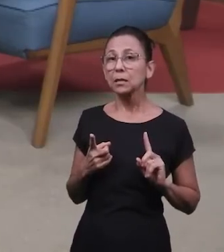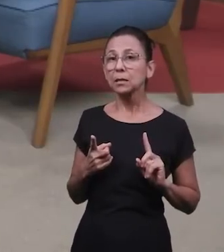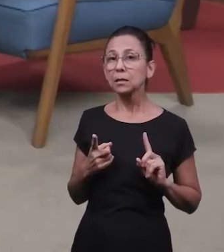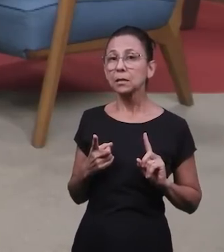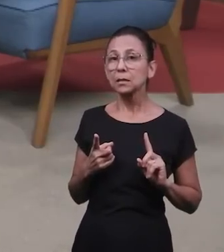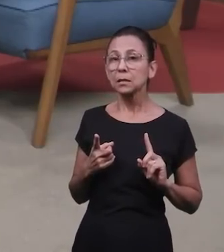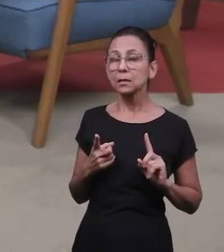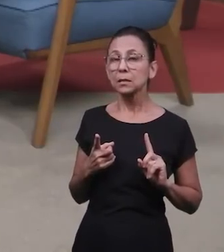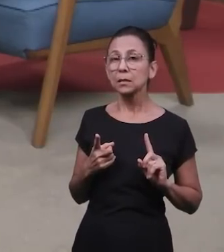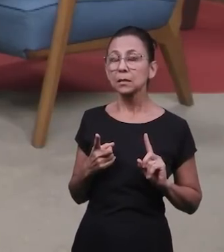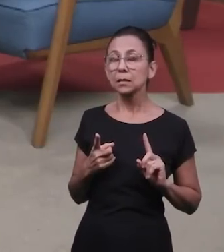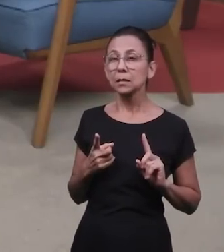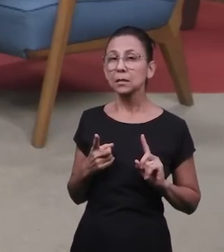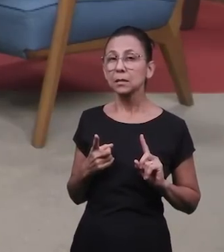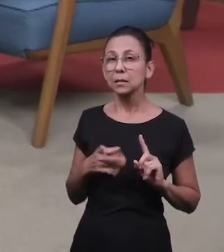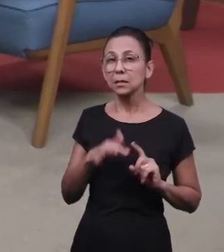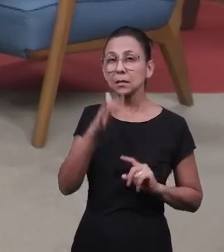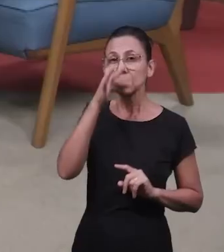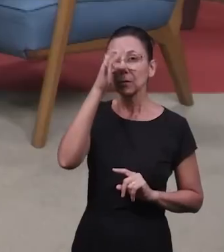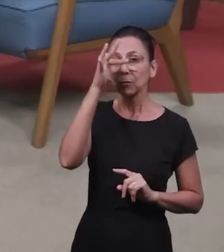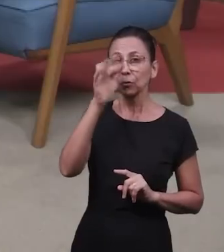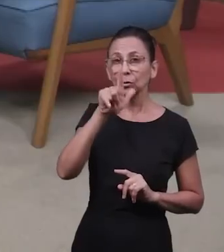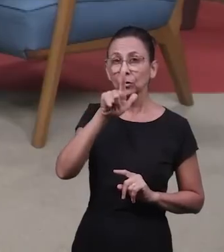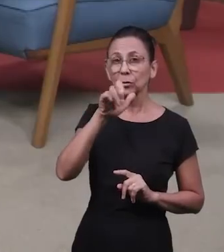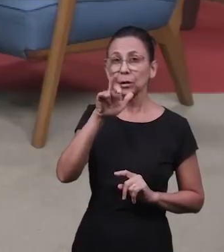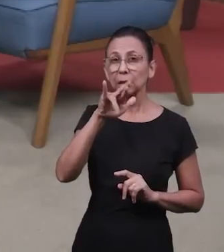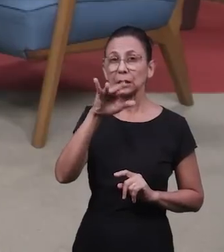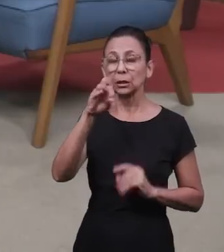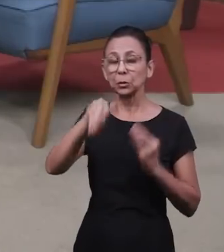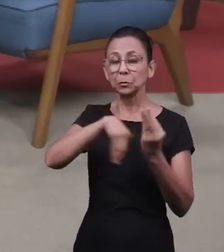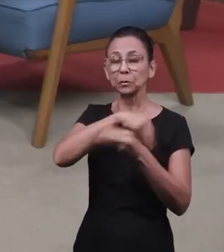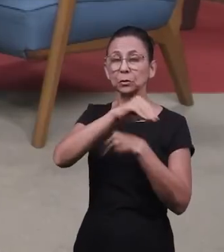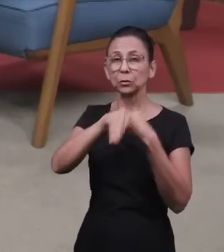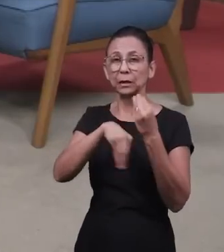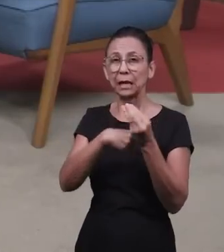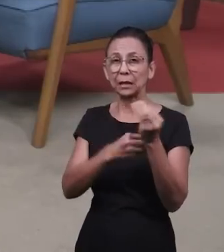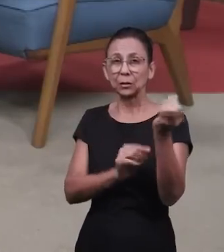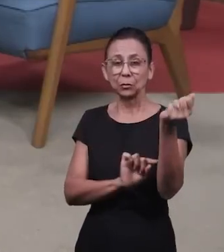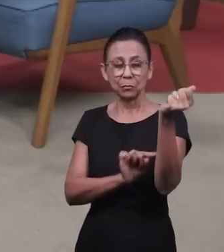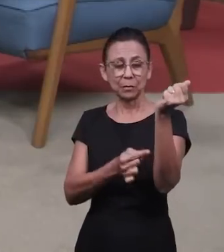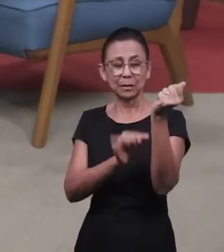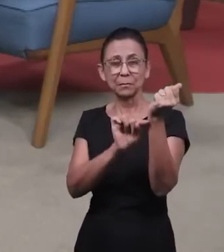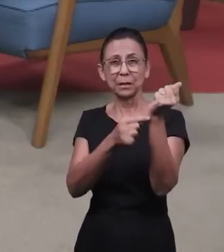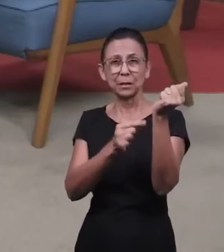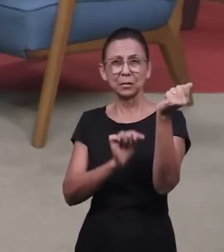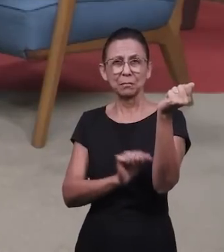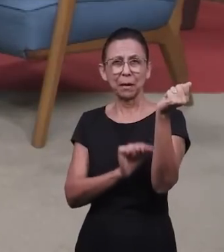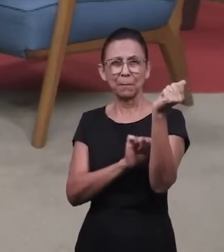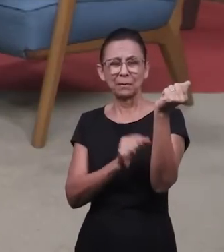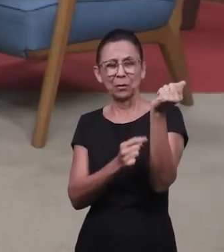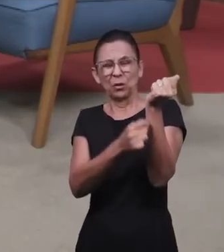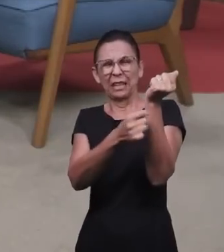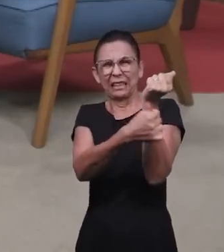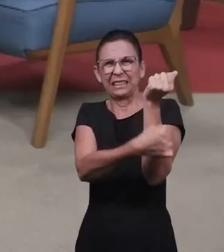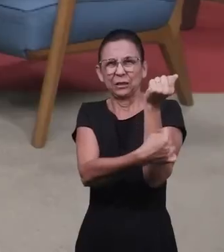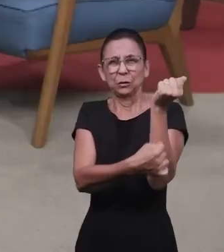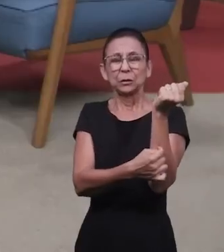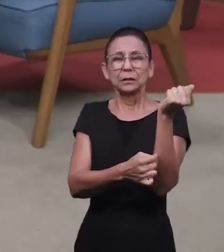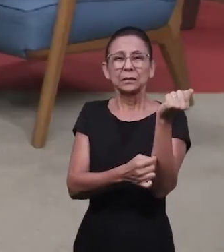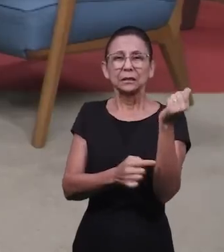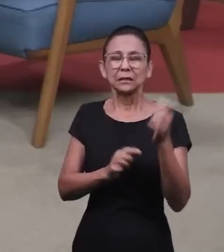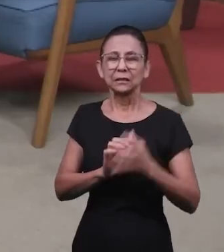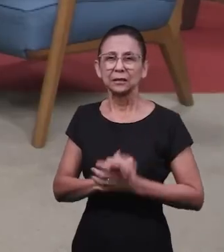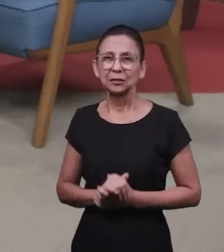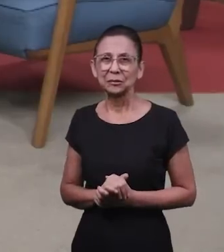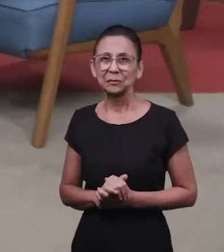profeticamente está dizendo aí, há uma, no meio do mundo que está aí em pecado, há uma igreja que floresce